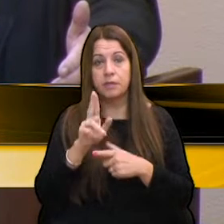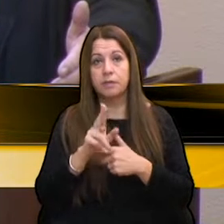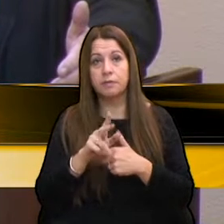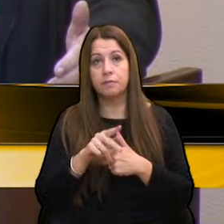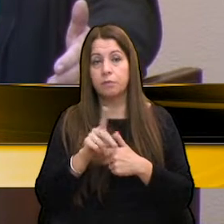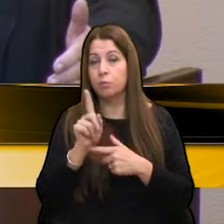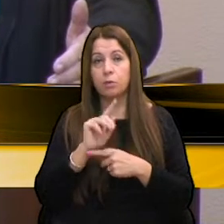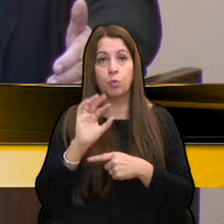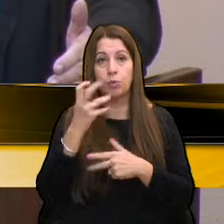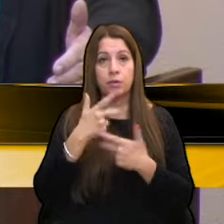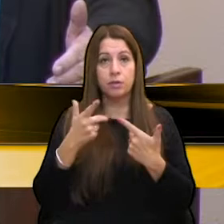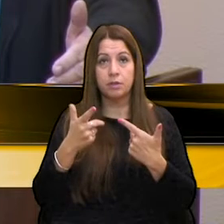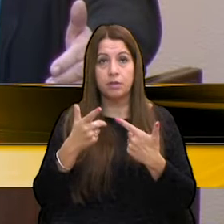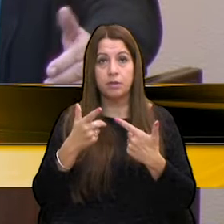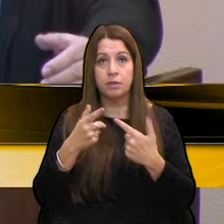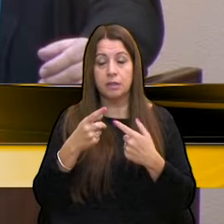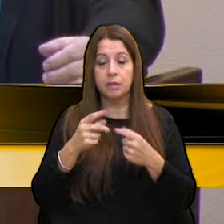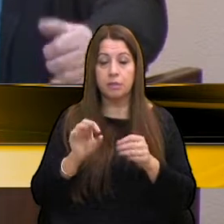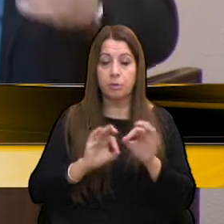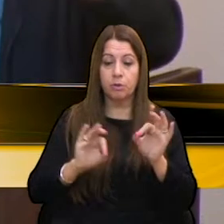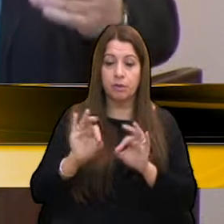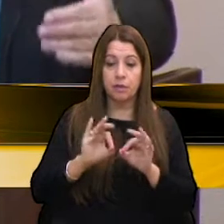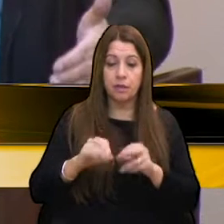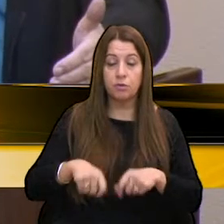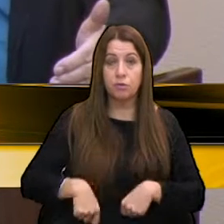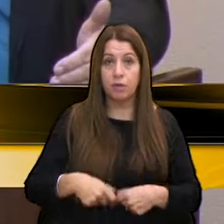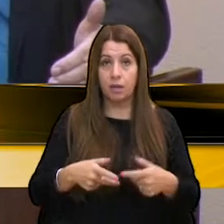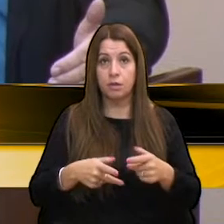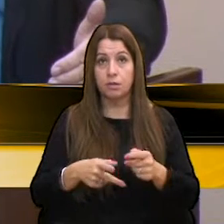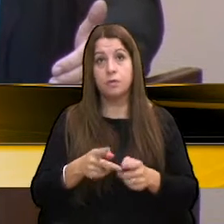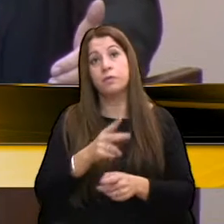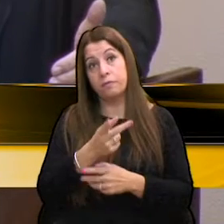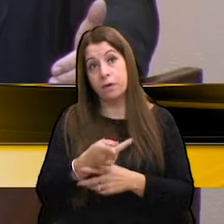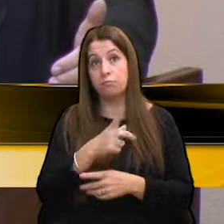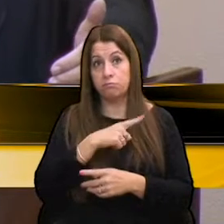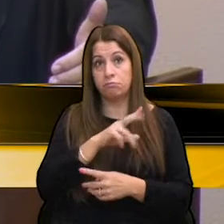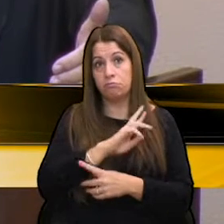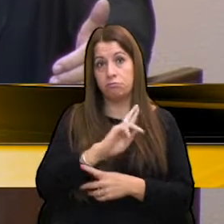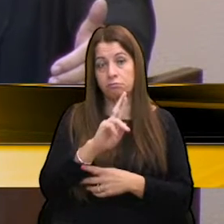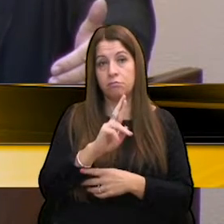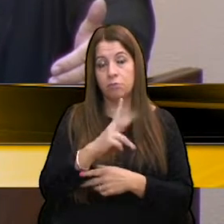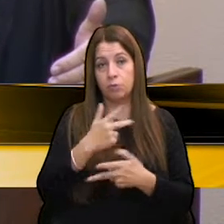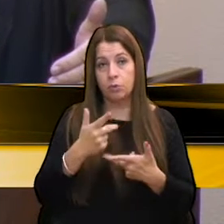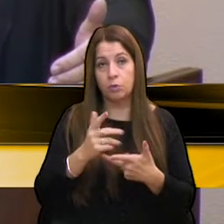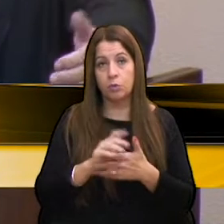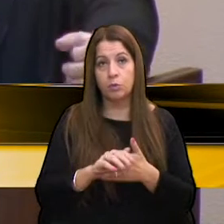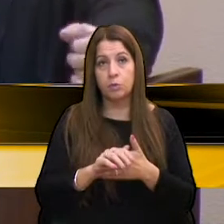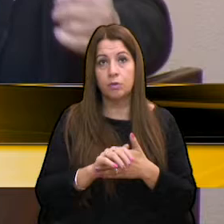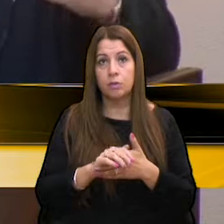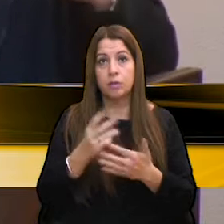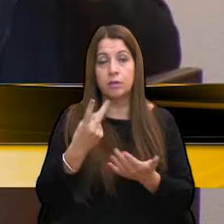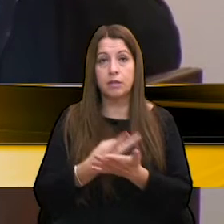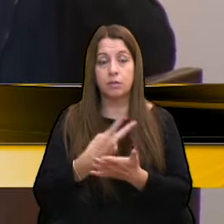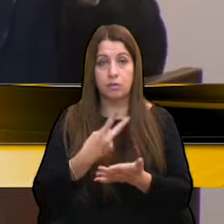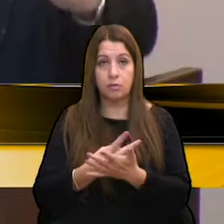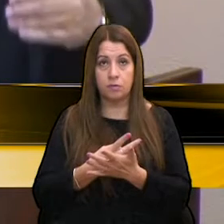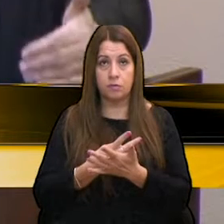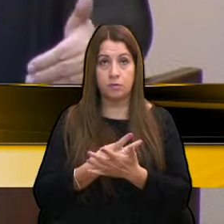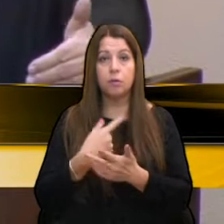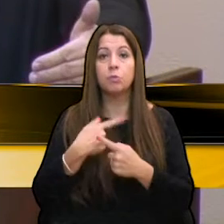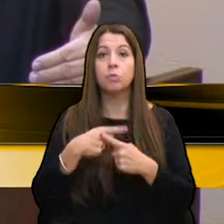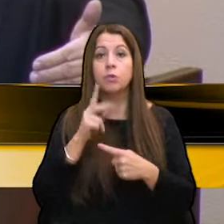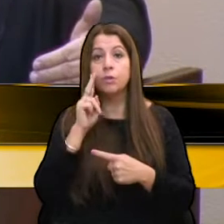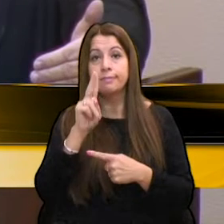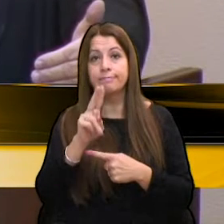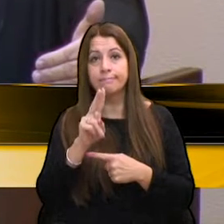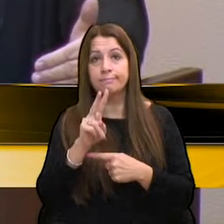como na condição de ordenador de despesa, vai responder, né, vereadora Adiló, por uma eventual falha. Inclusive, por isso que a gente tem que